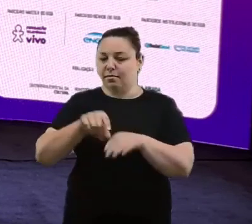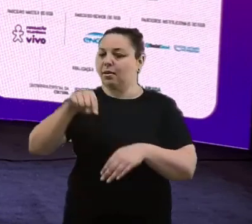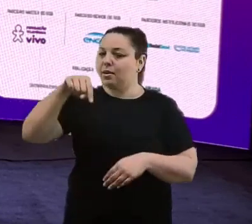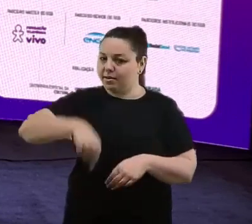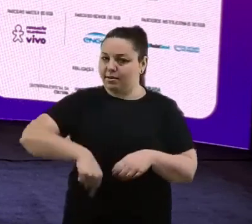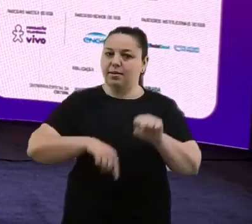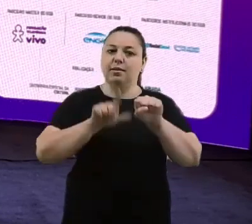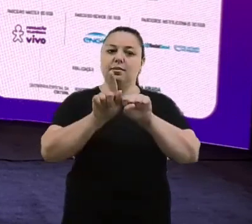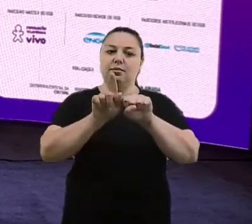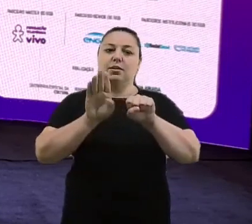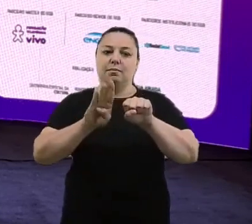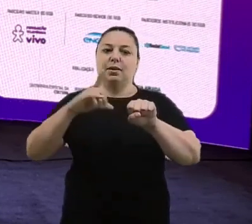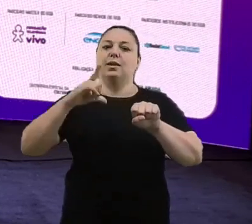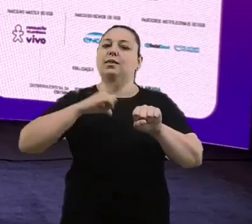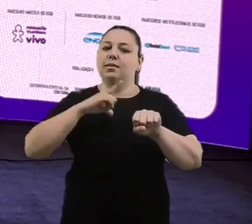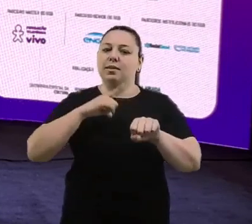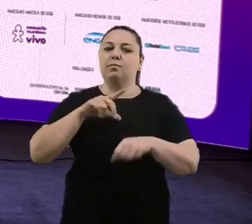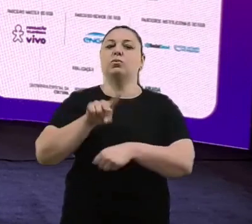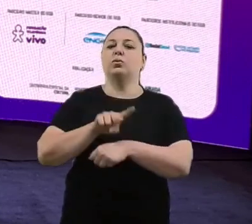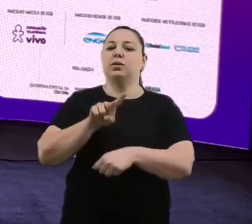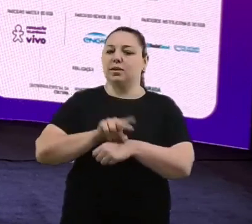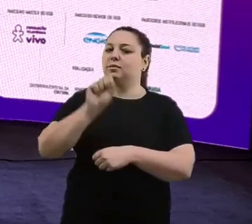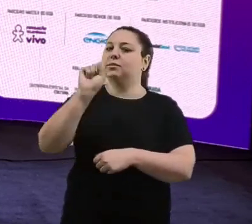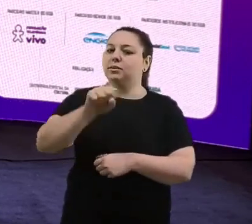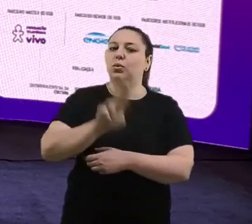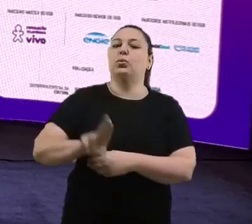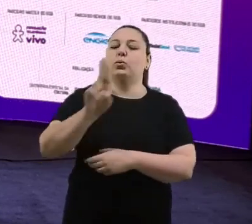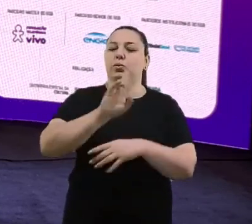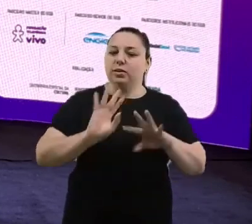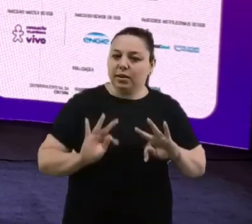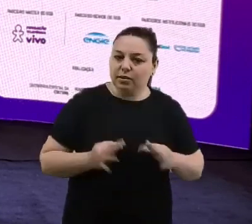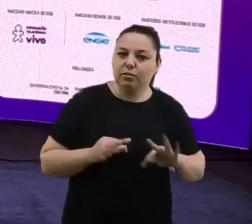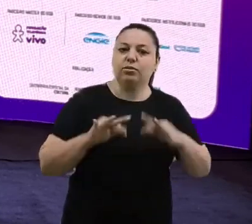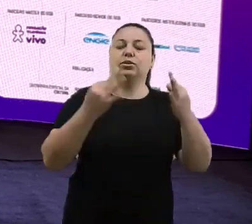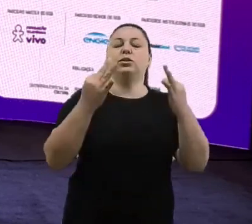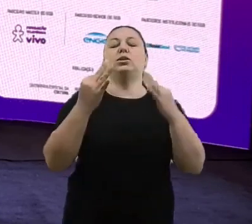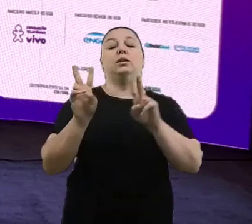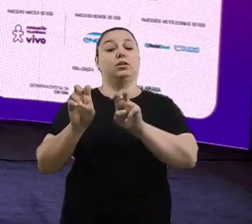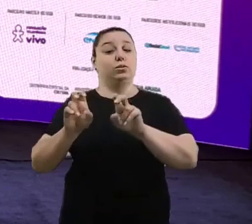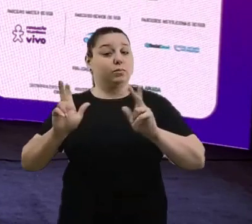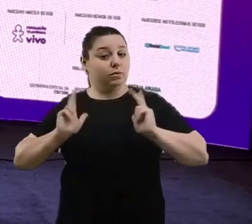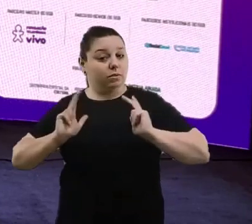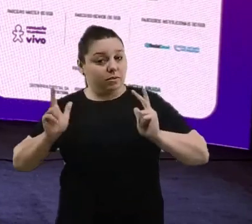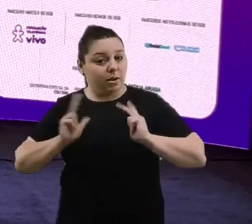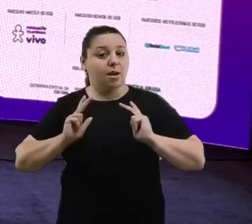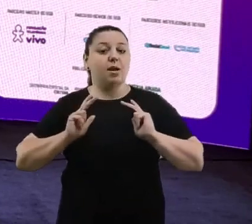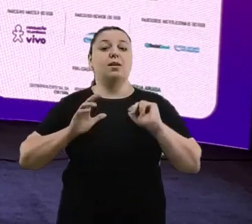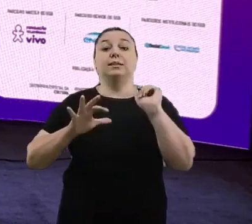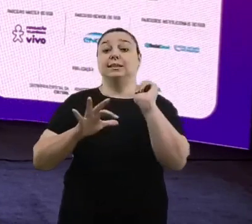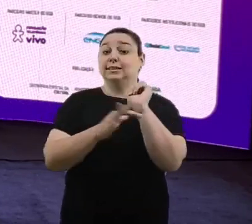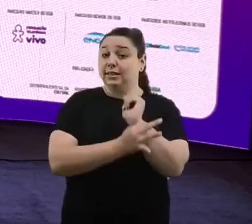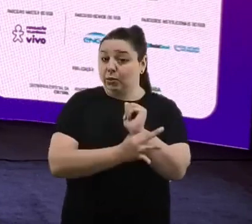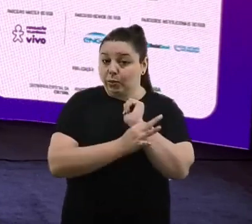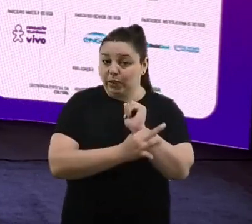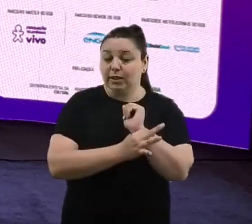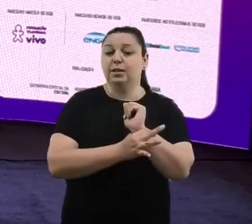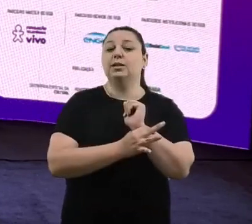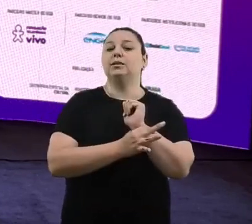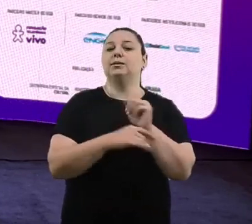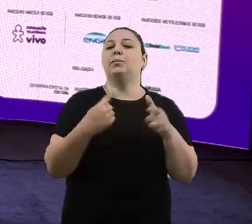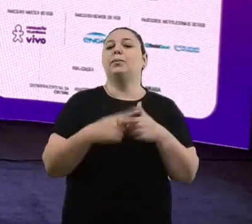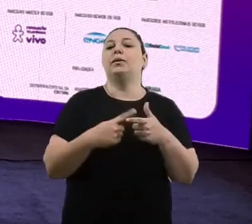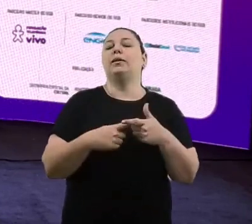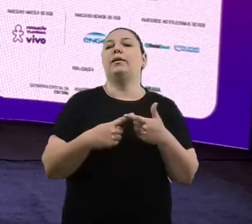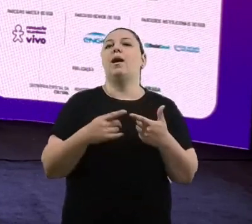com isso, com o uso da tecnologia, com a questão da privacidade, da segurança das pessoas, do que elas usam. Não é porque é uma profusão